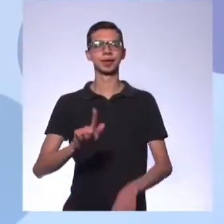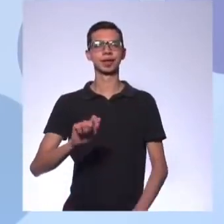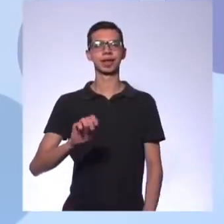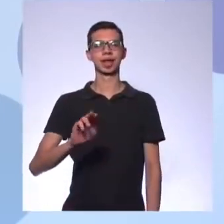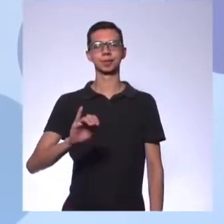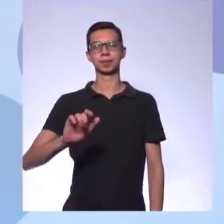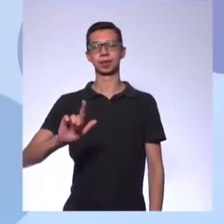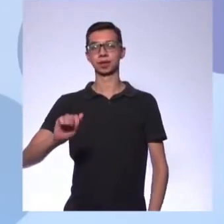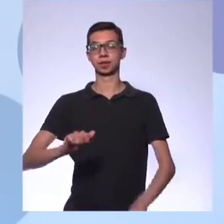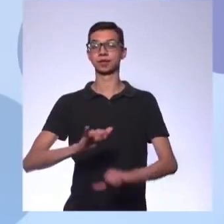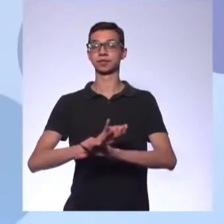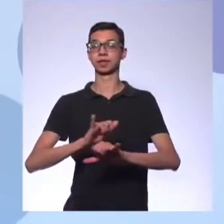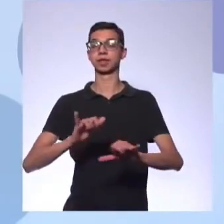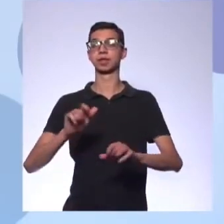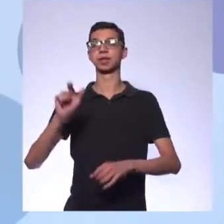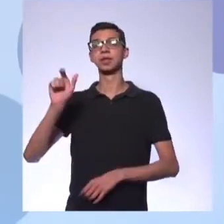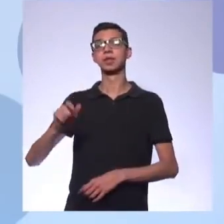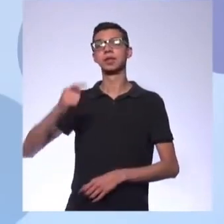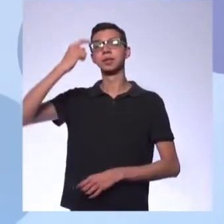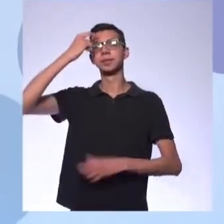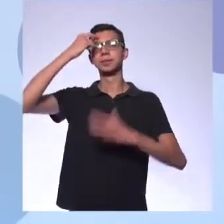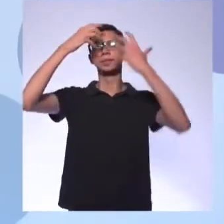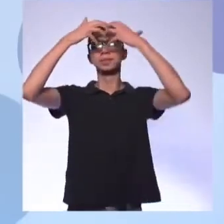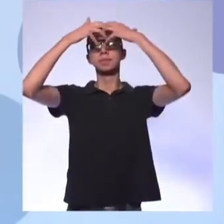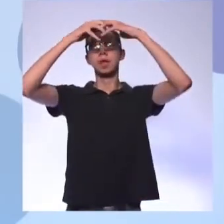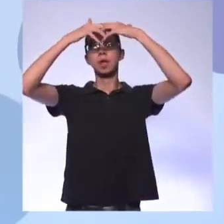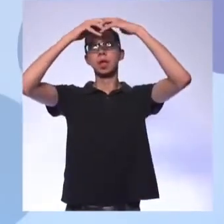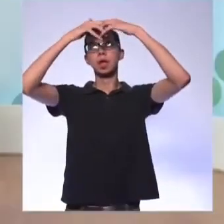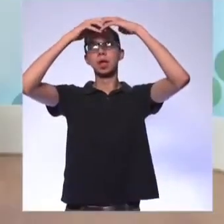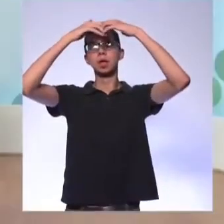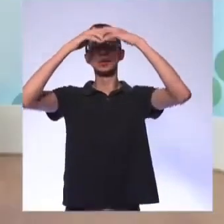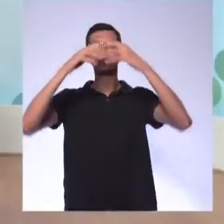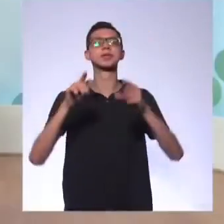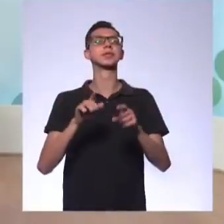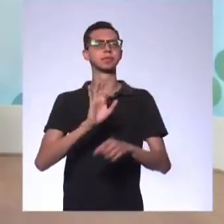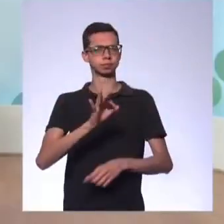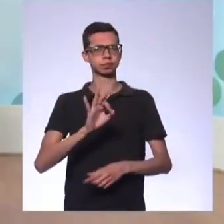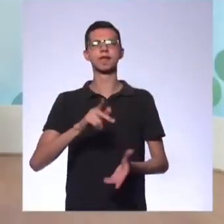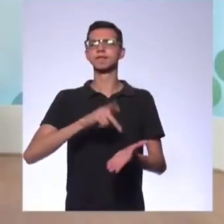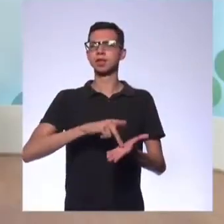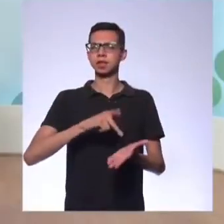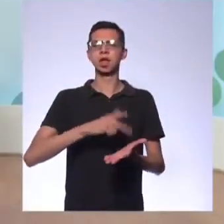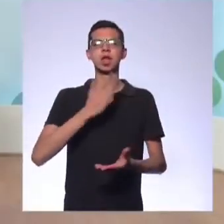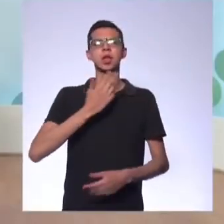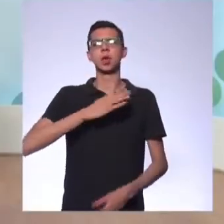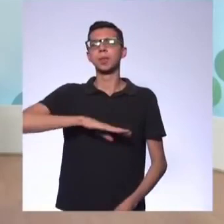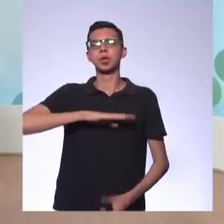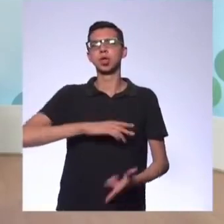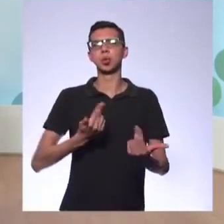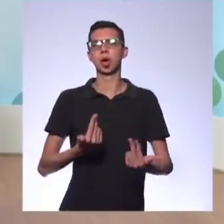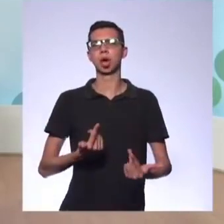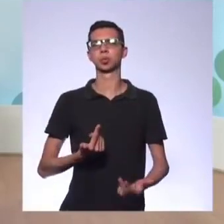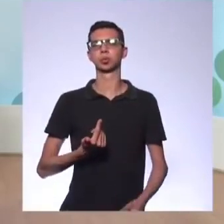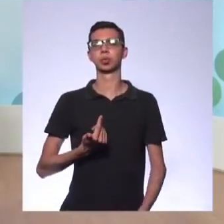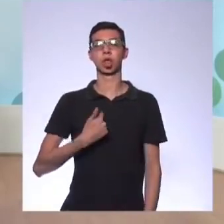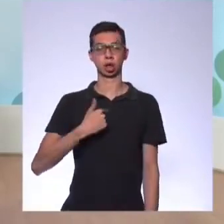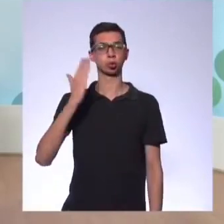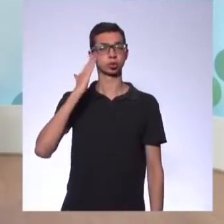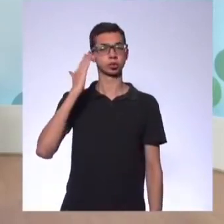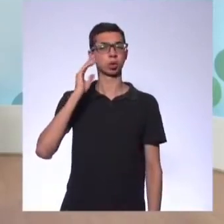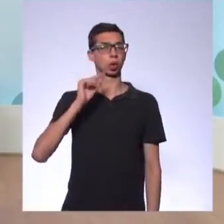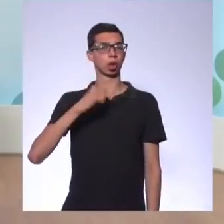Lins, Xandão e É isso aí, Lucas é a língua Silveira. portuguesa, só sei que nada sei, eu vi no chat também, né? Shakespeare, Pablo